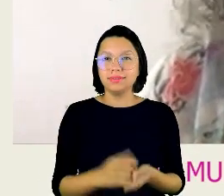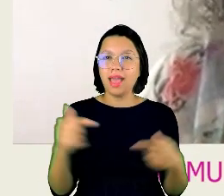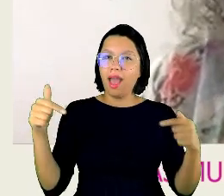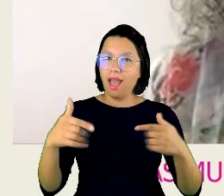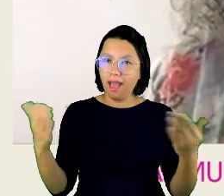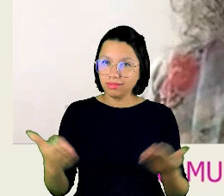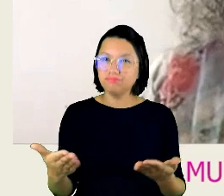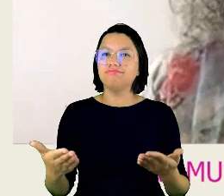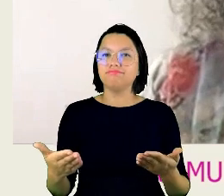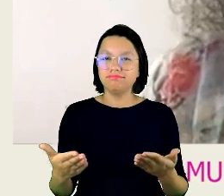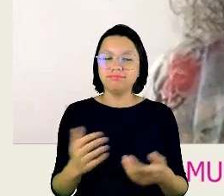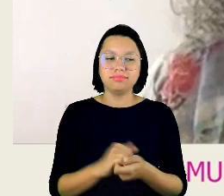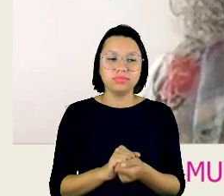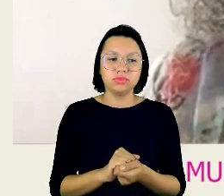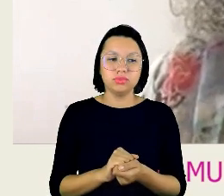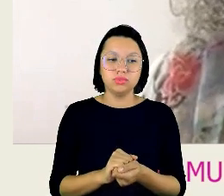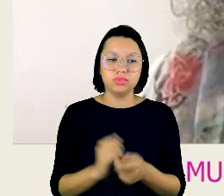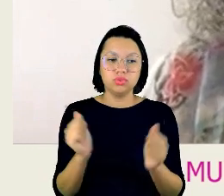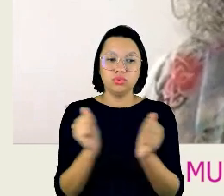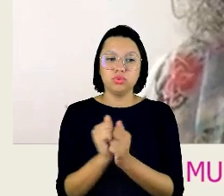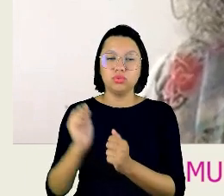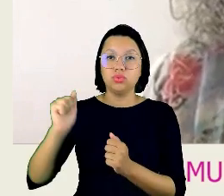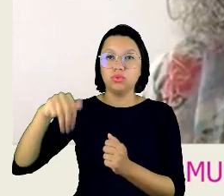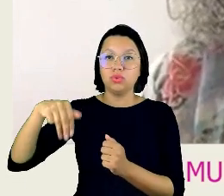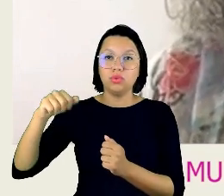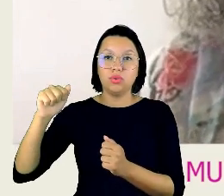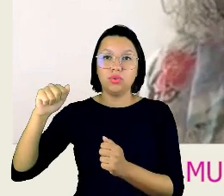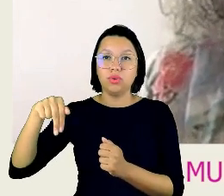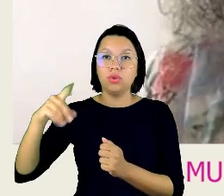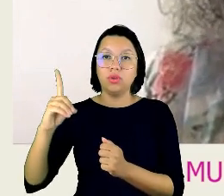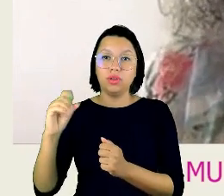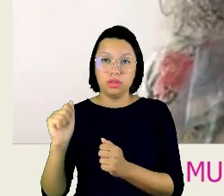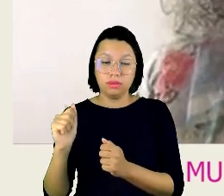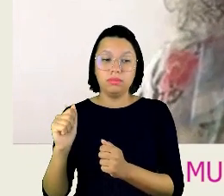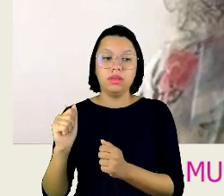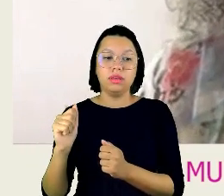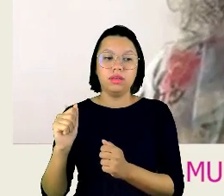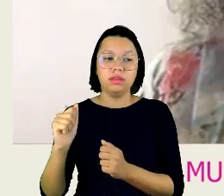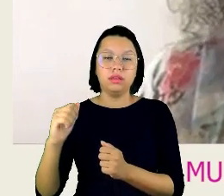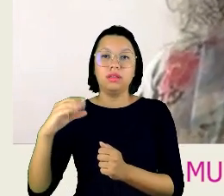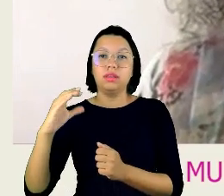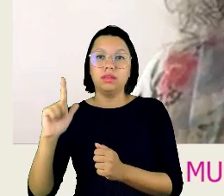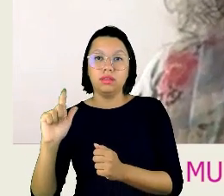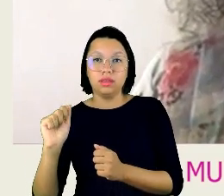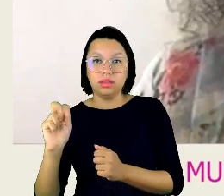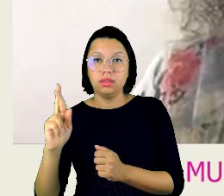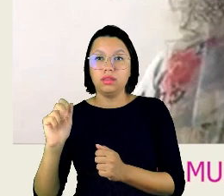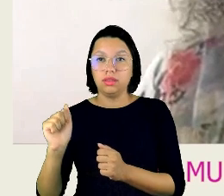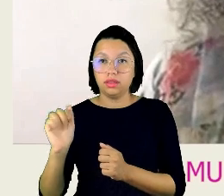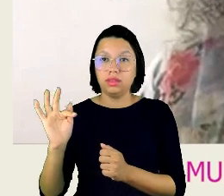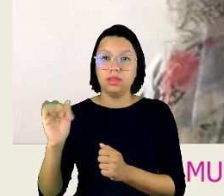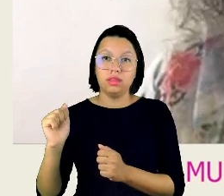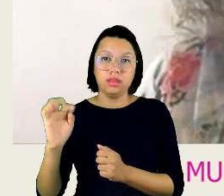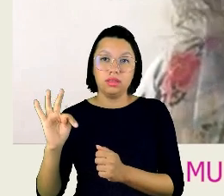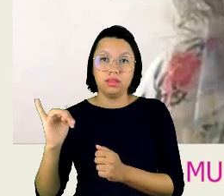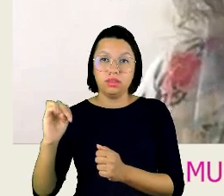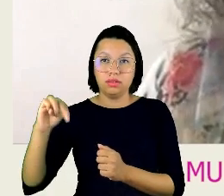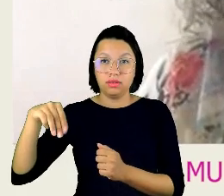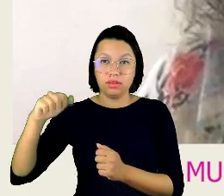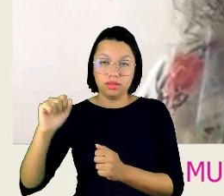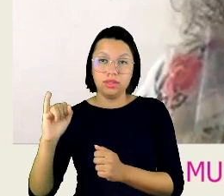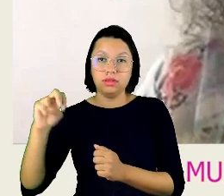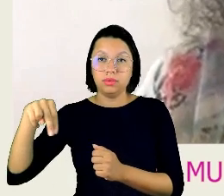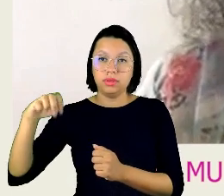estar aqui com a Amanda, da Think Olga, da Clara, doutora Fátima, Inês Virgínia e